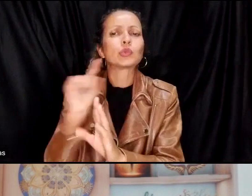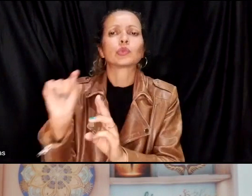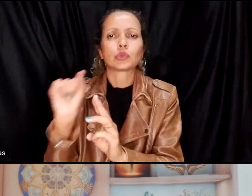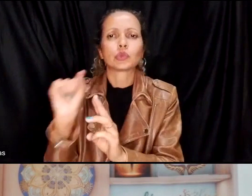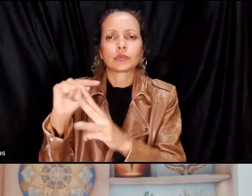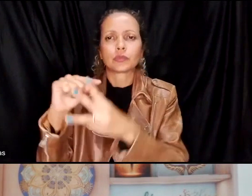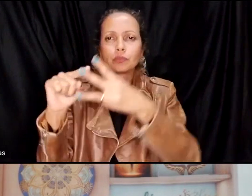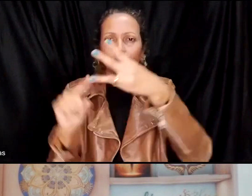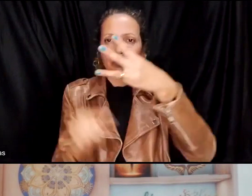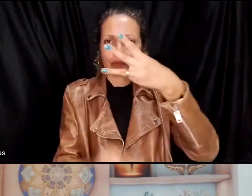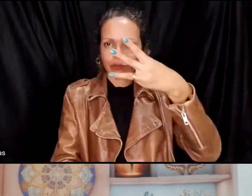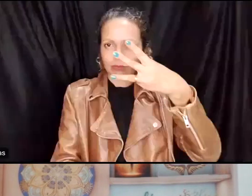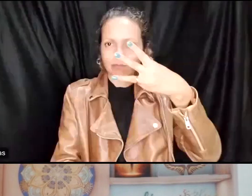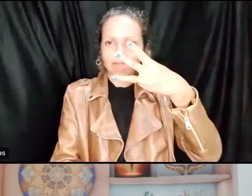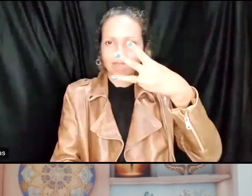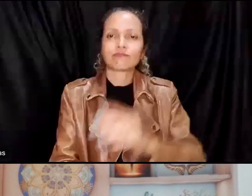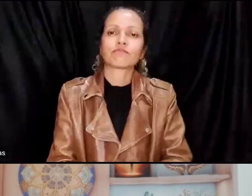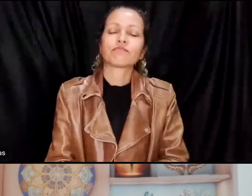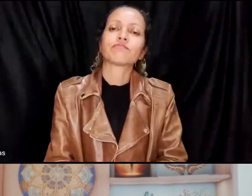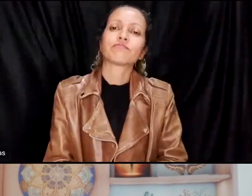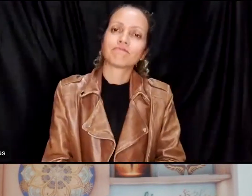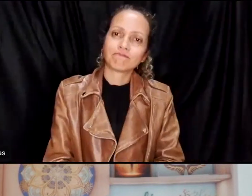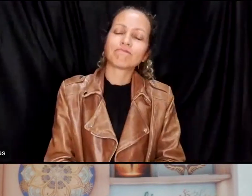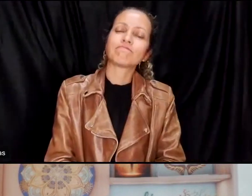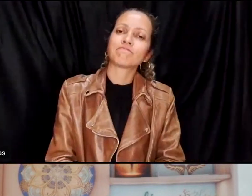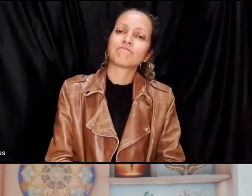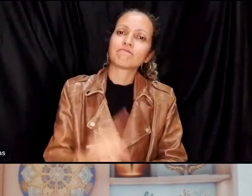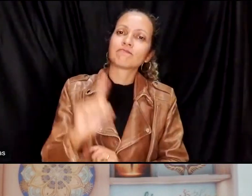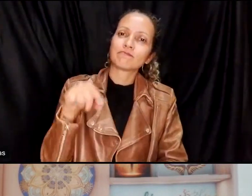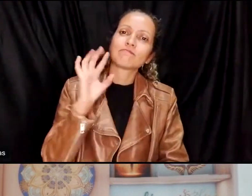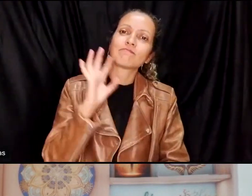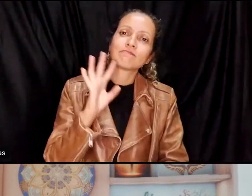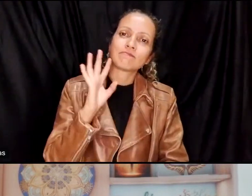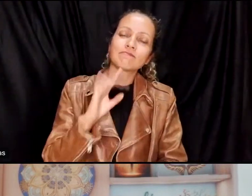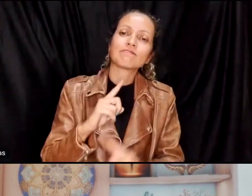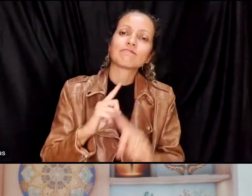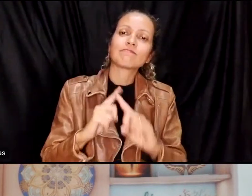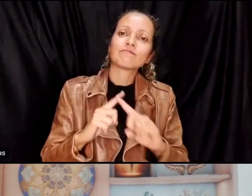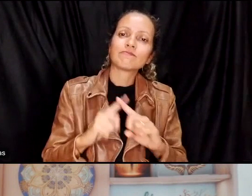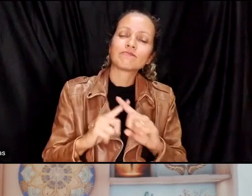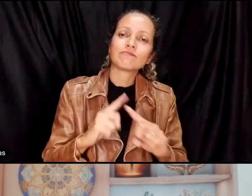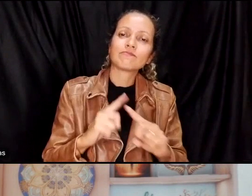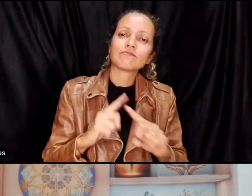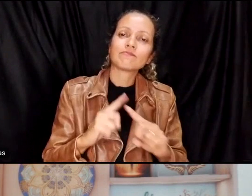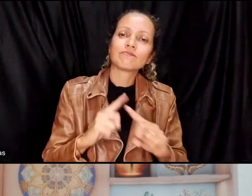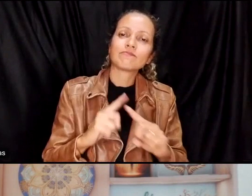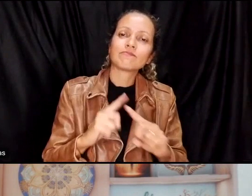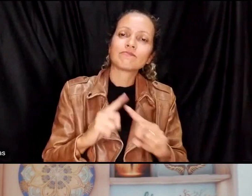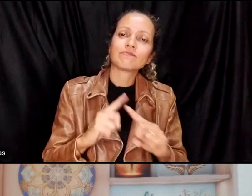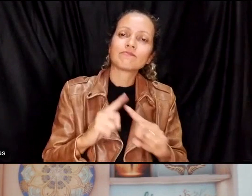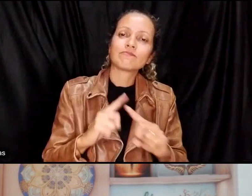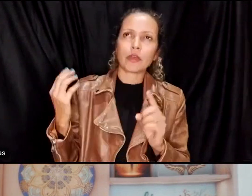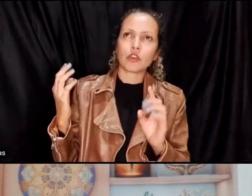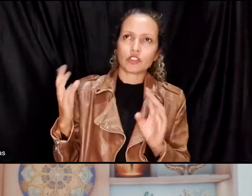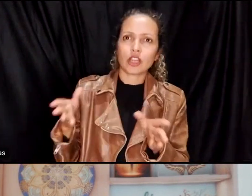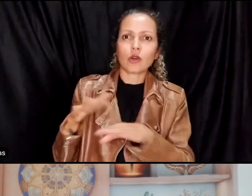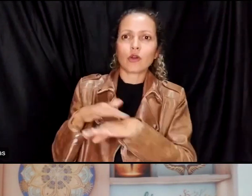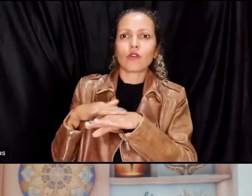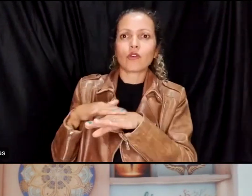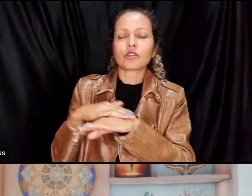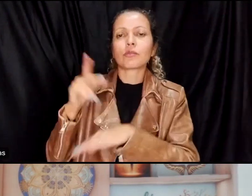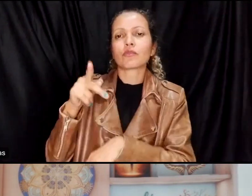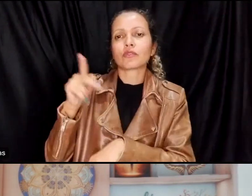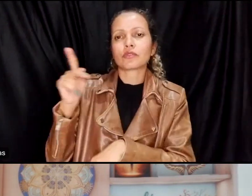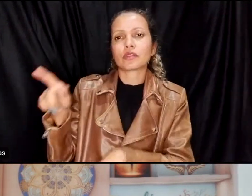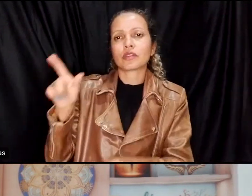dias agora, eu conversei com a professora Gladys, que ela é professora da Universidade Federal de Mato Grosso do